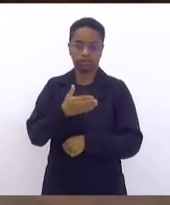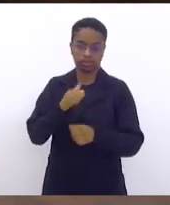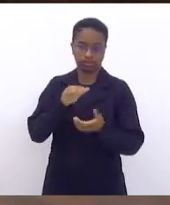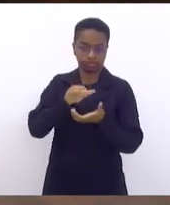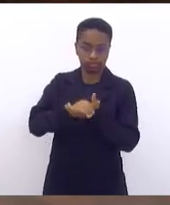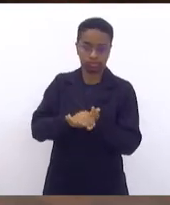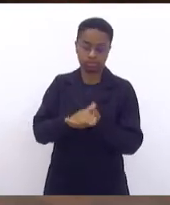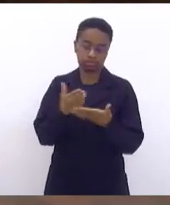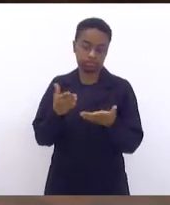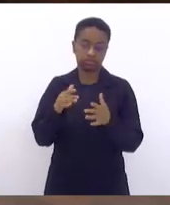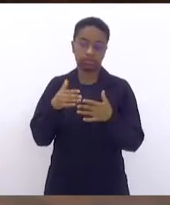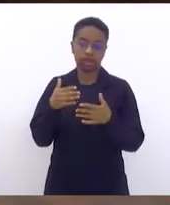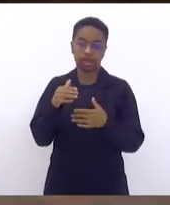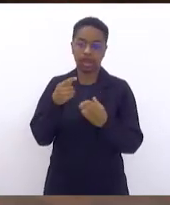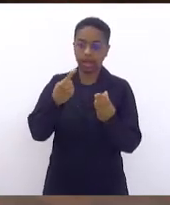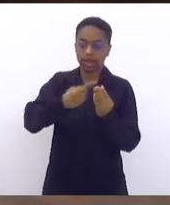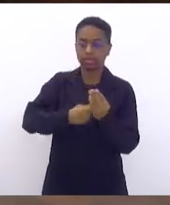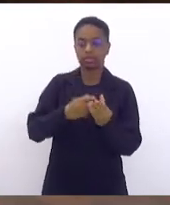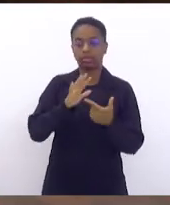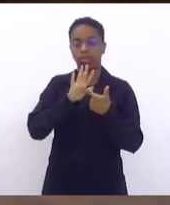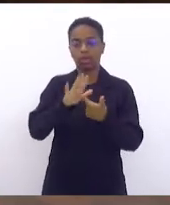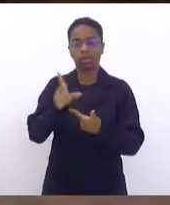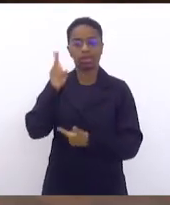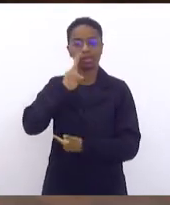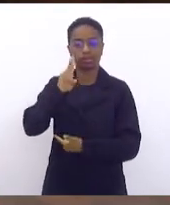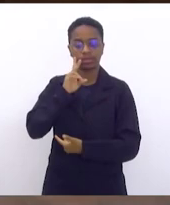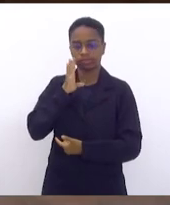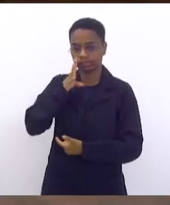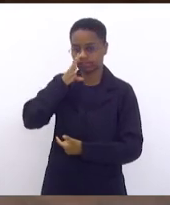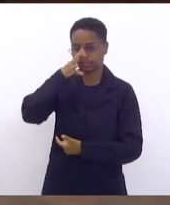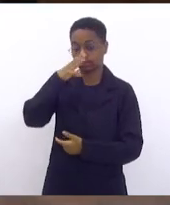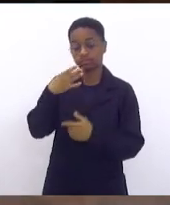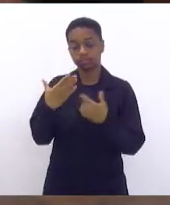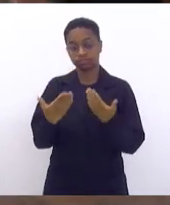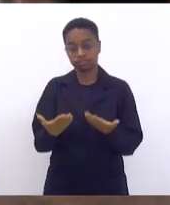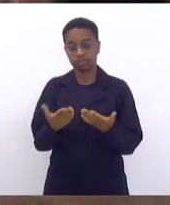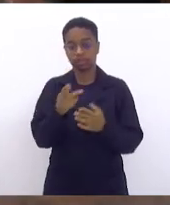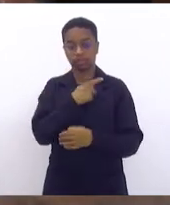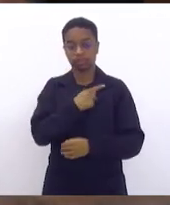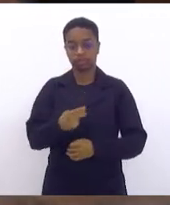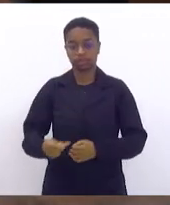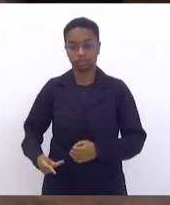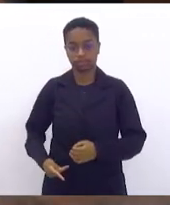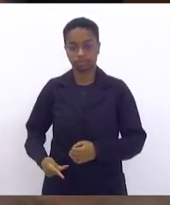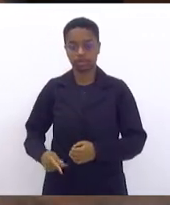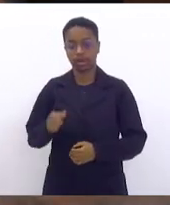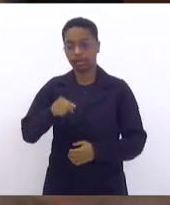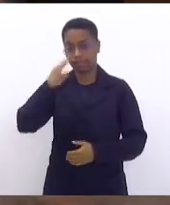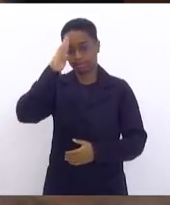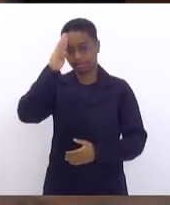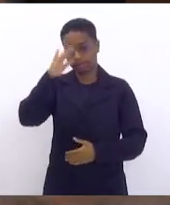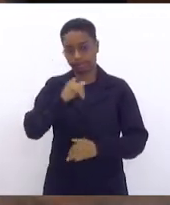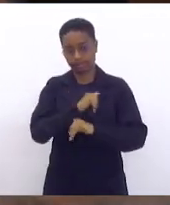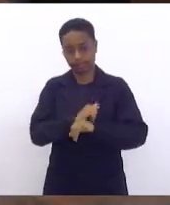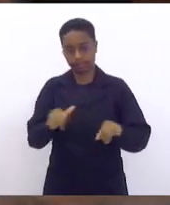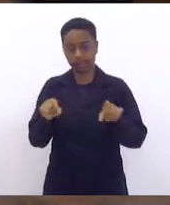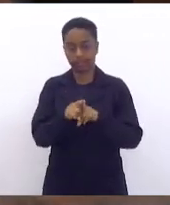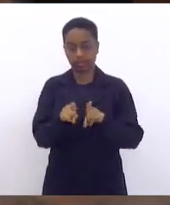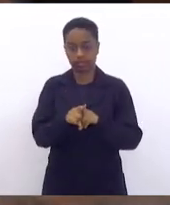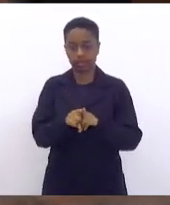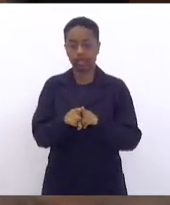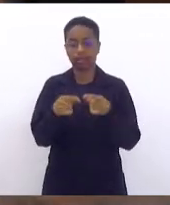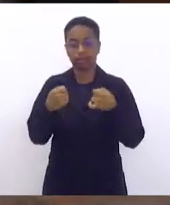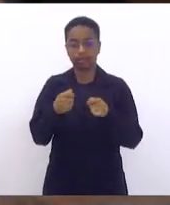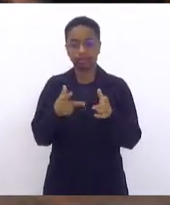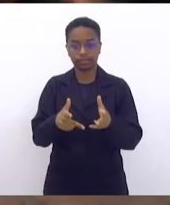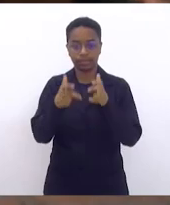acarajé remete toda essa lembrança de resistência. E aí, senhor presidente, muito fundamental dizer que é isso, reconhecer o